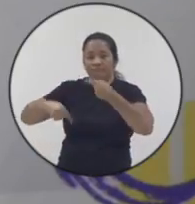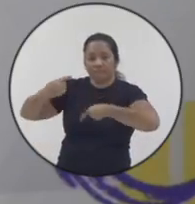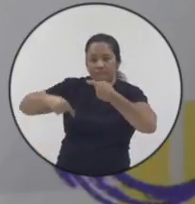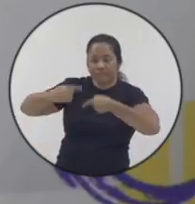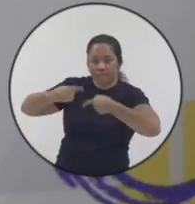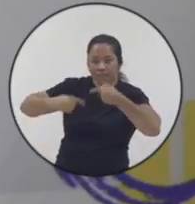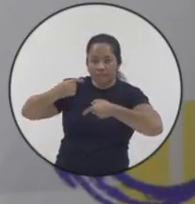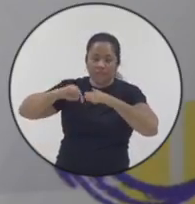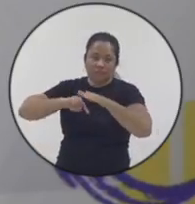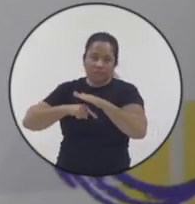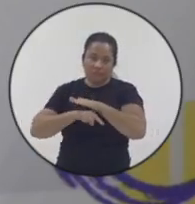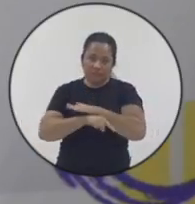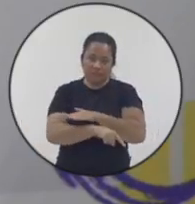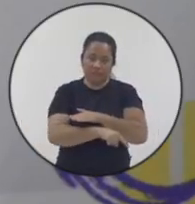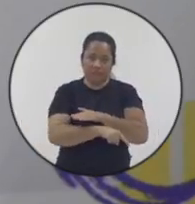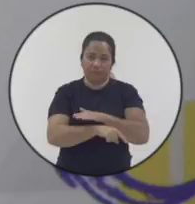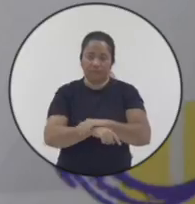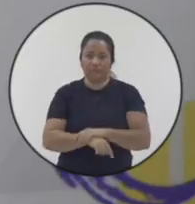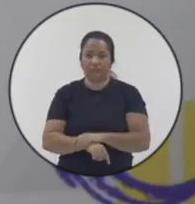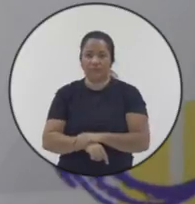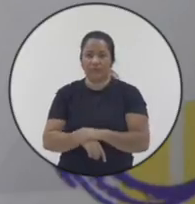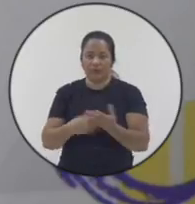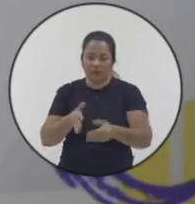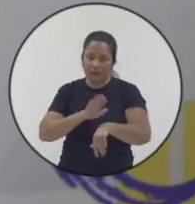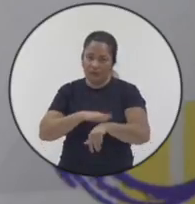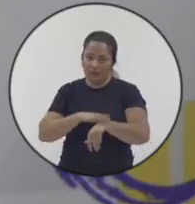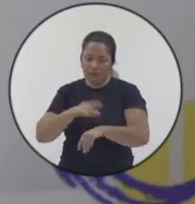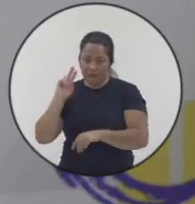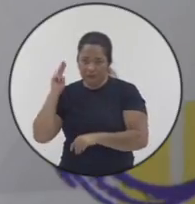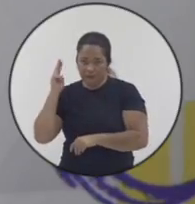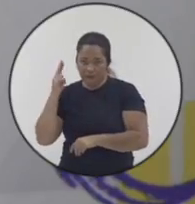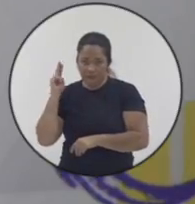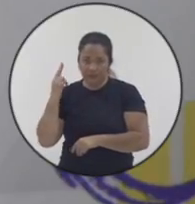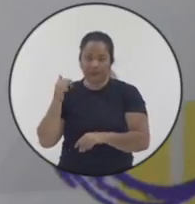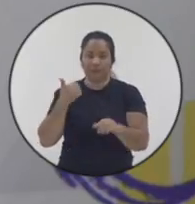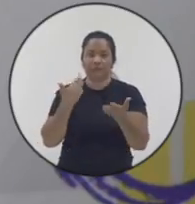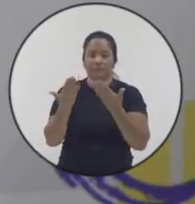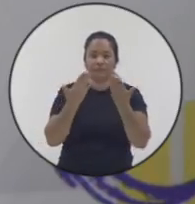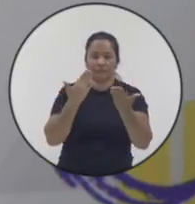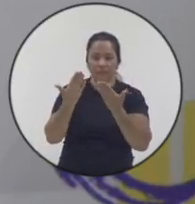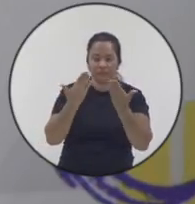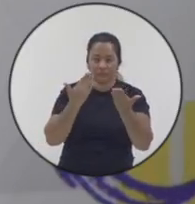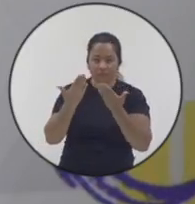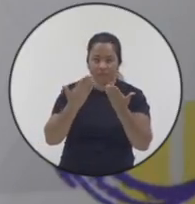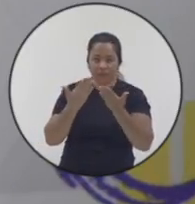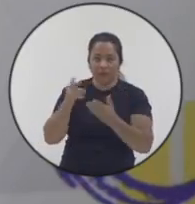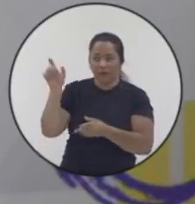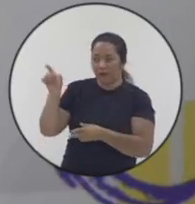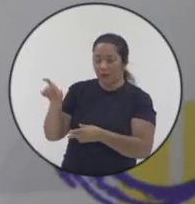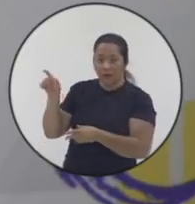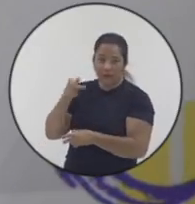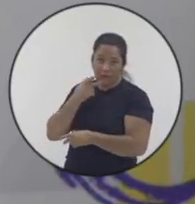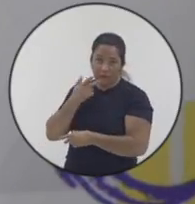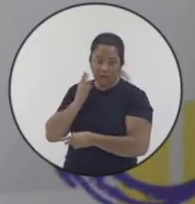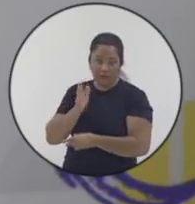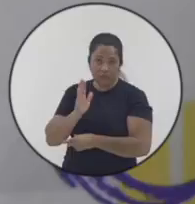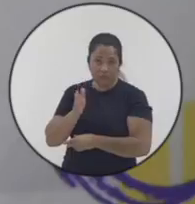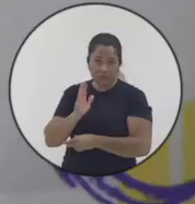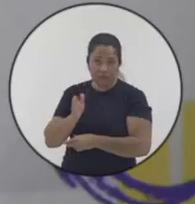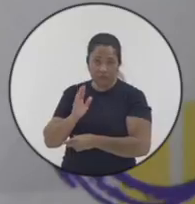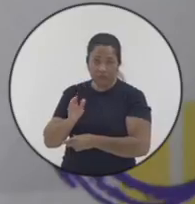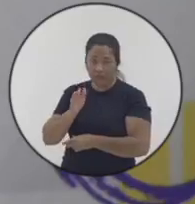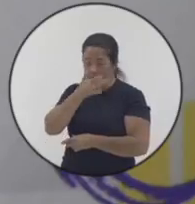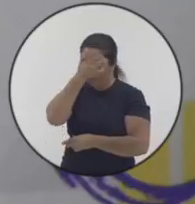mais complexo, né? E, historicamente, a psicologia, apesar dessas nuances, como as meninas falaram, vem falando sobre